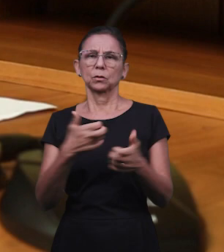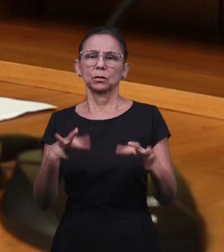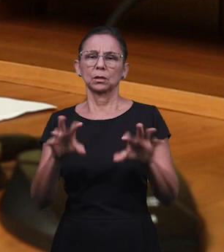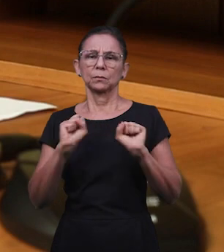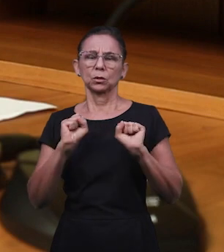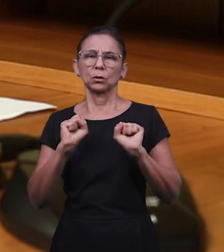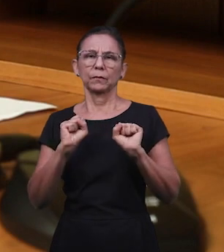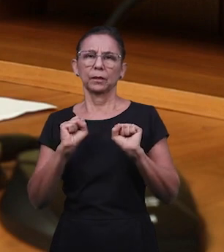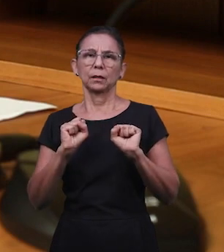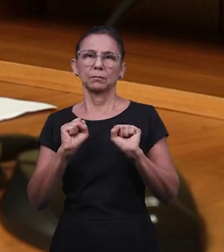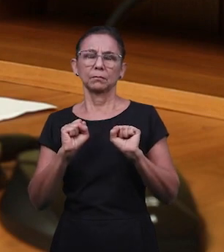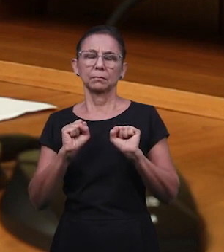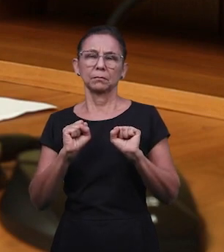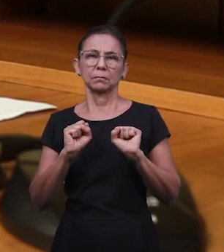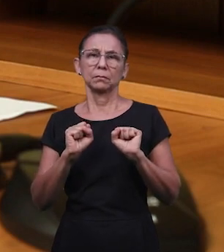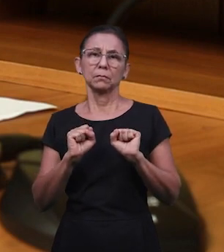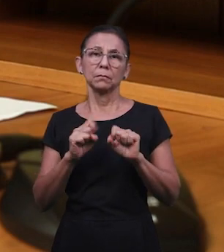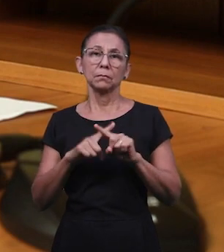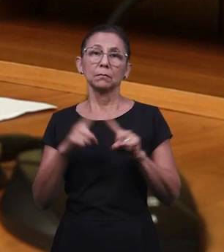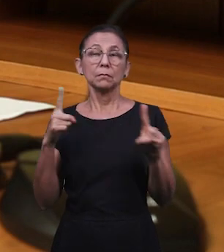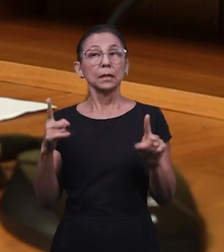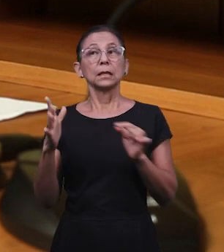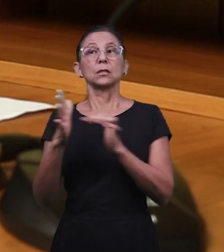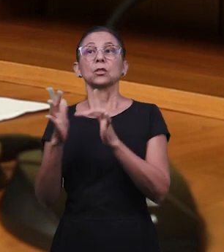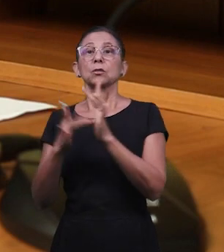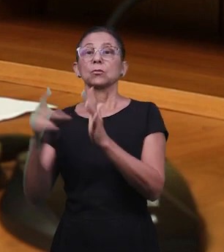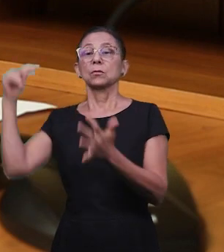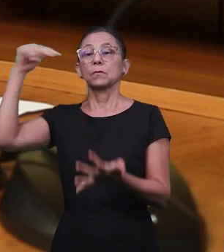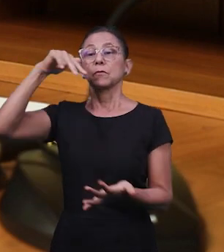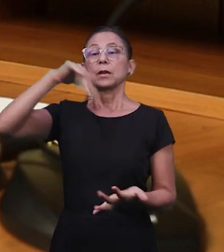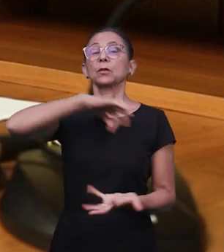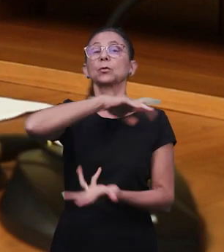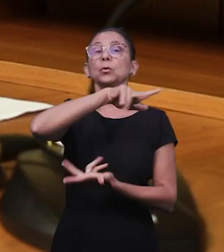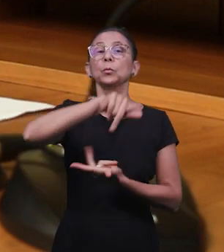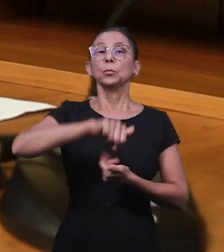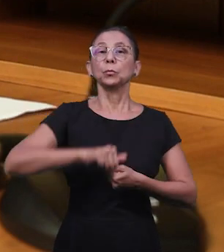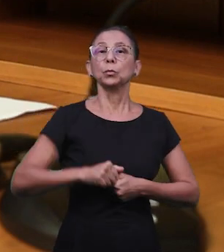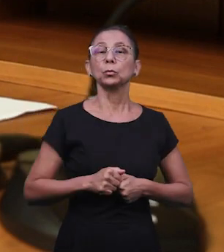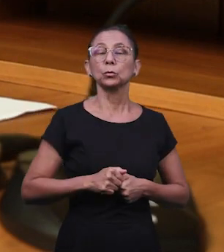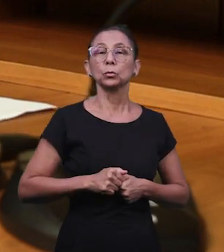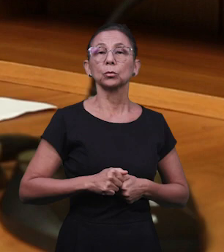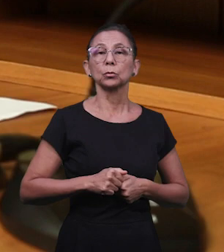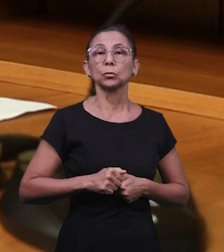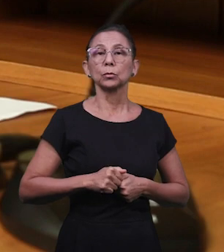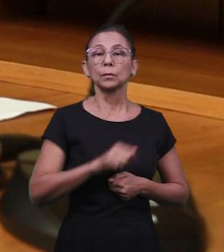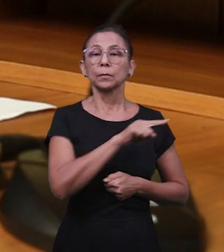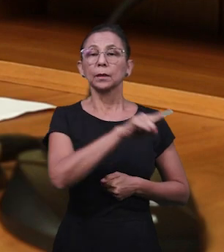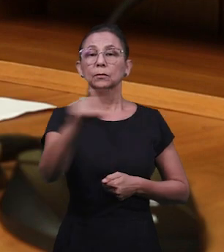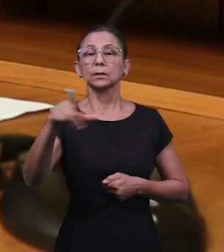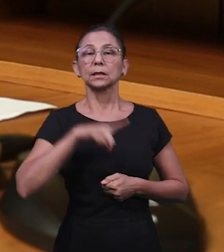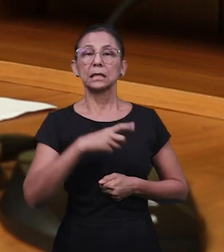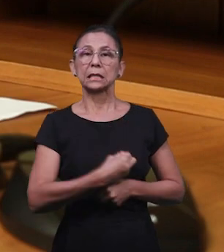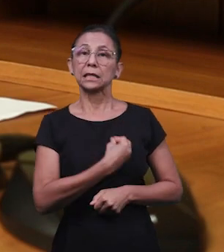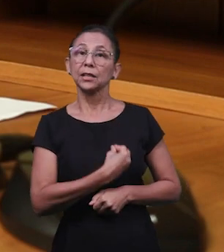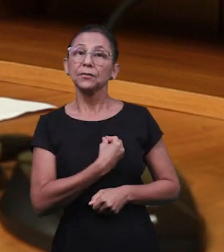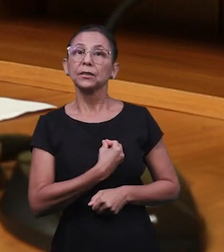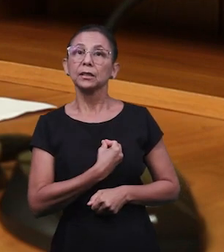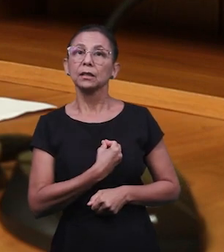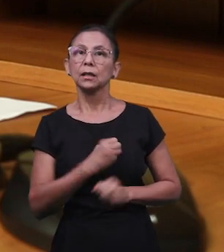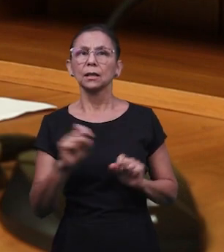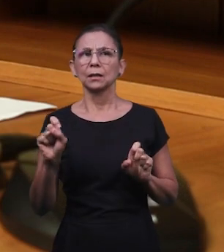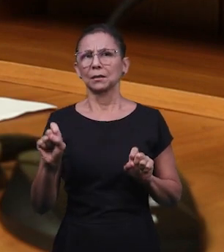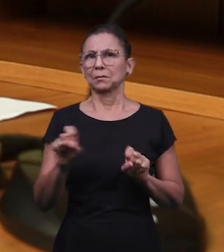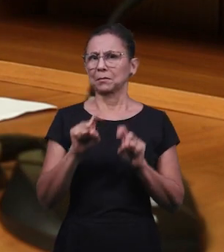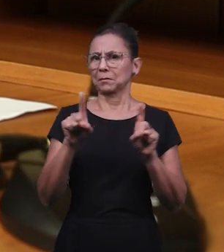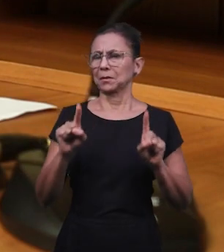né? E Jesus veio, mesmo assim Jesus veio. Então ele disse assim: eu vim para que tenhais vida. Qual vida? Não era essa.